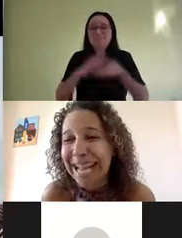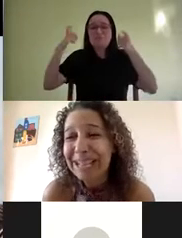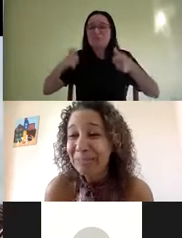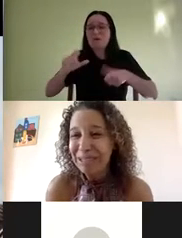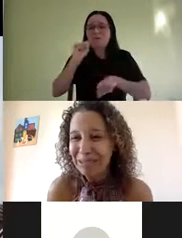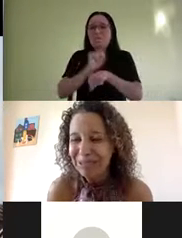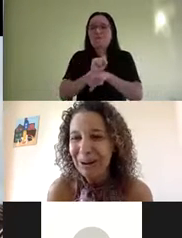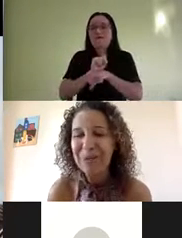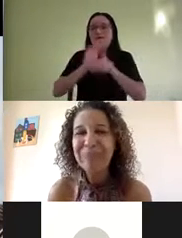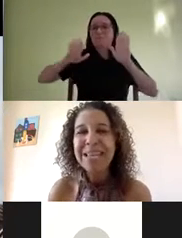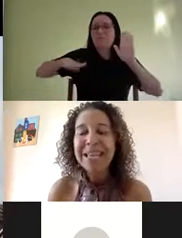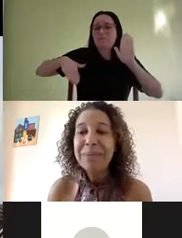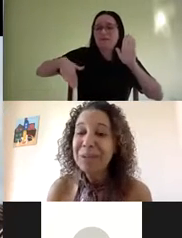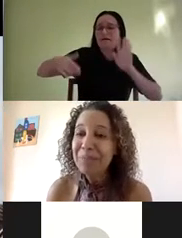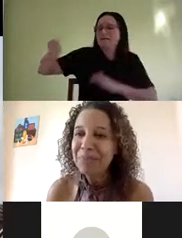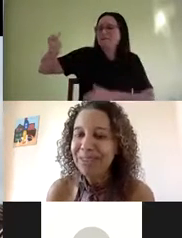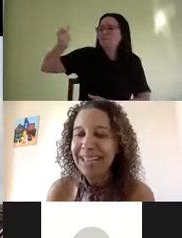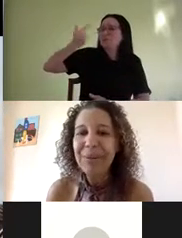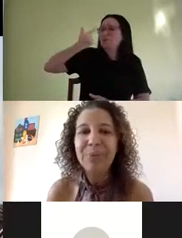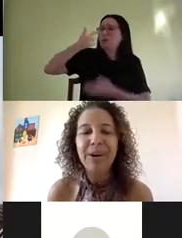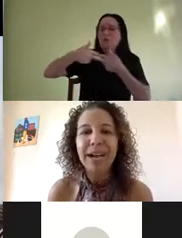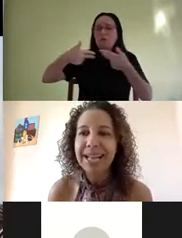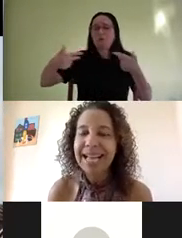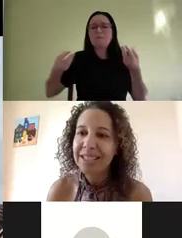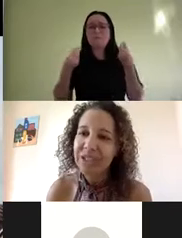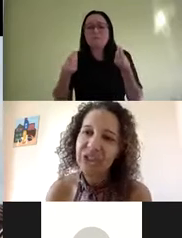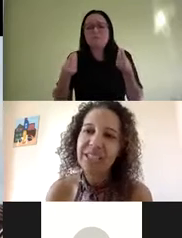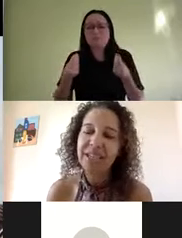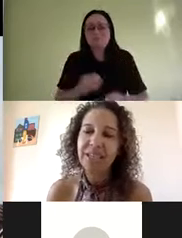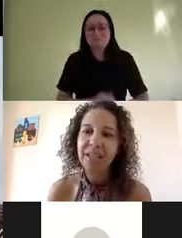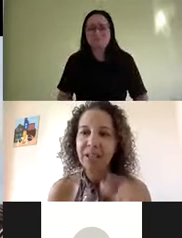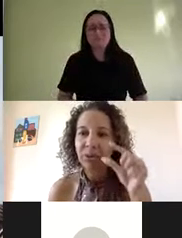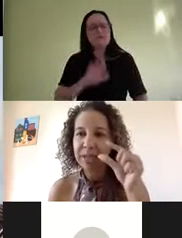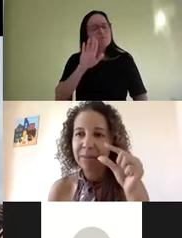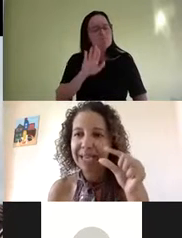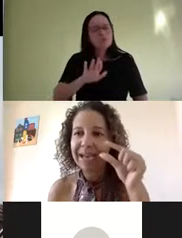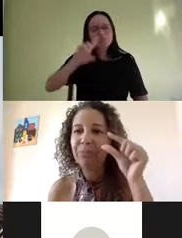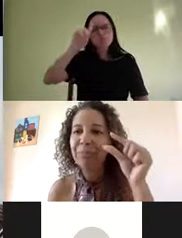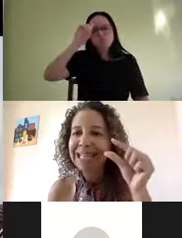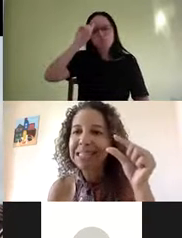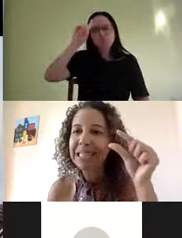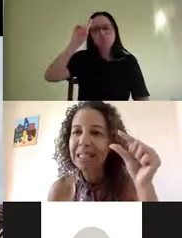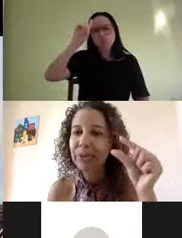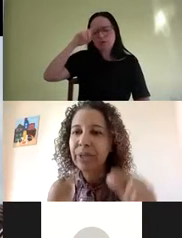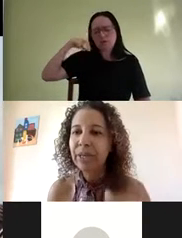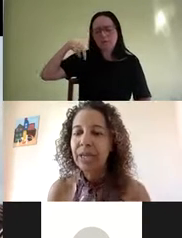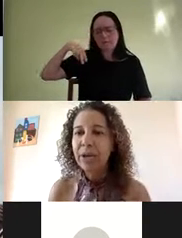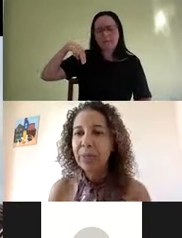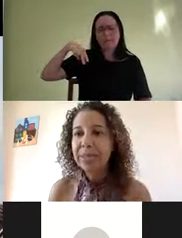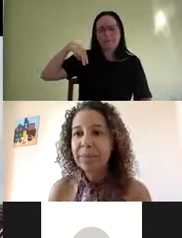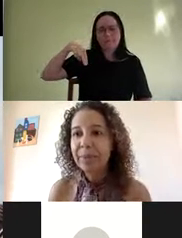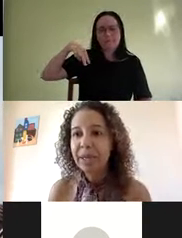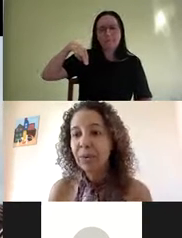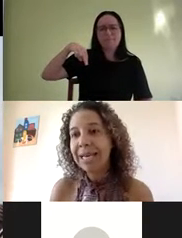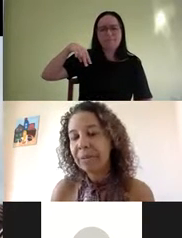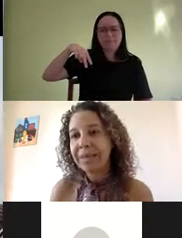praia tomando sol? Mas ao mesmo tempo, a cada dia que eu caminhava um pedacinho, eu